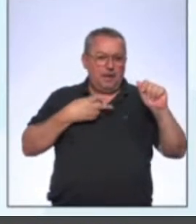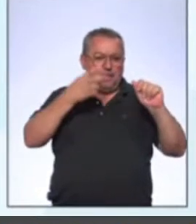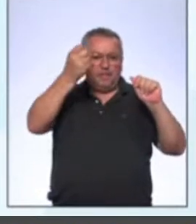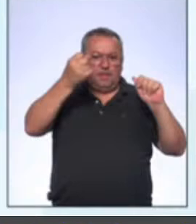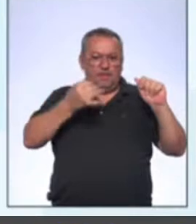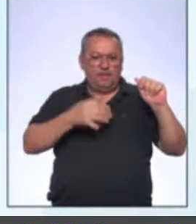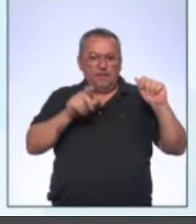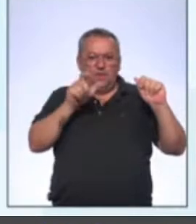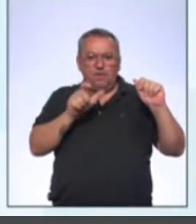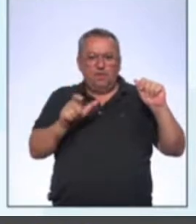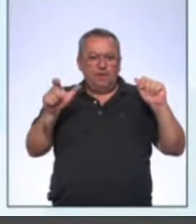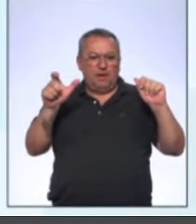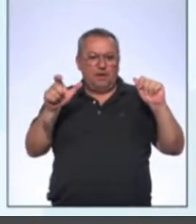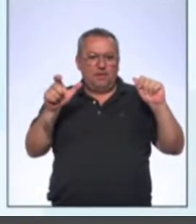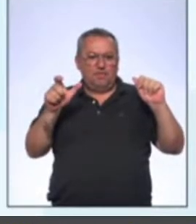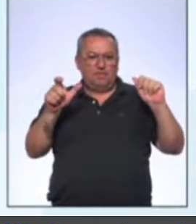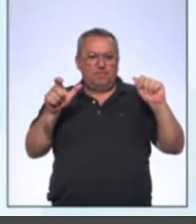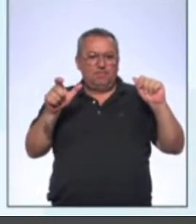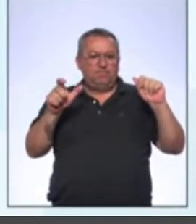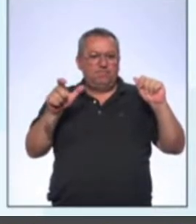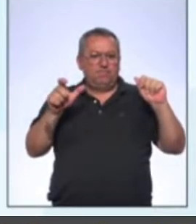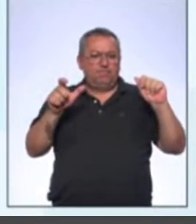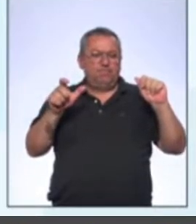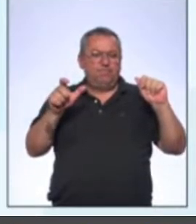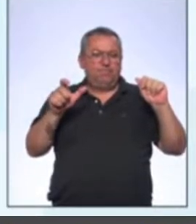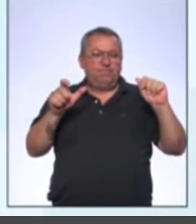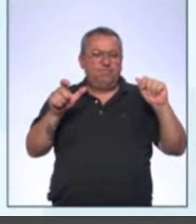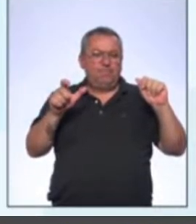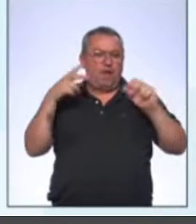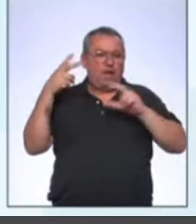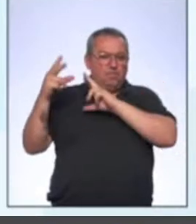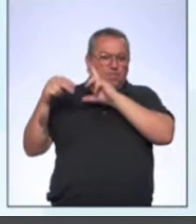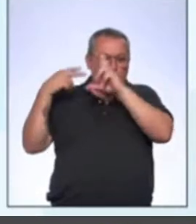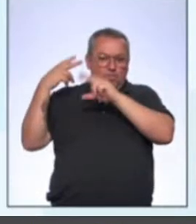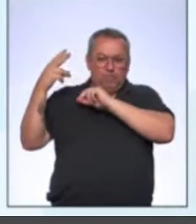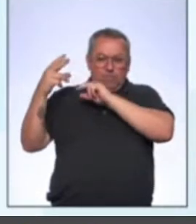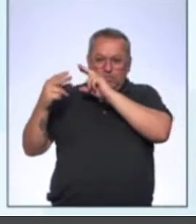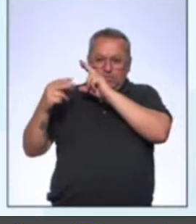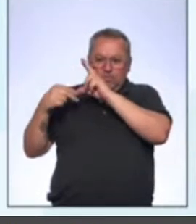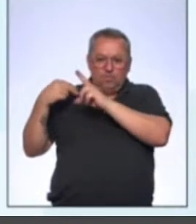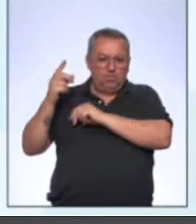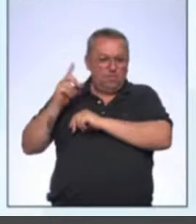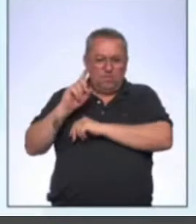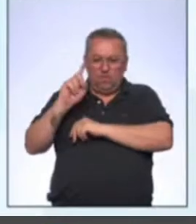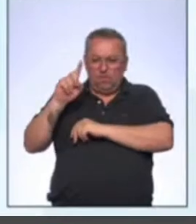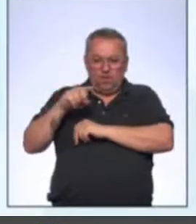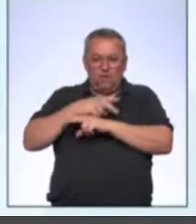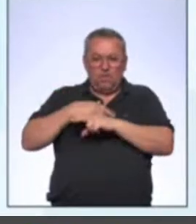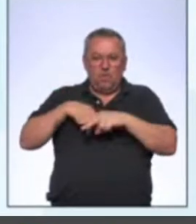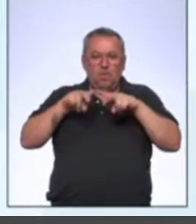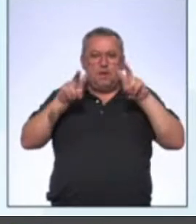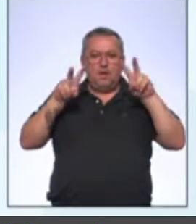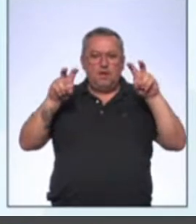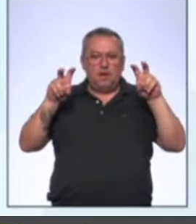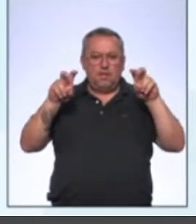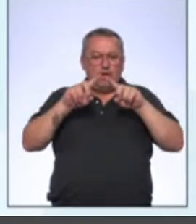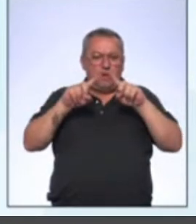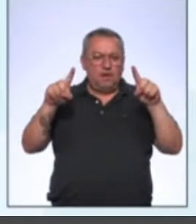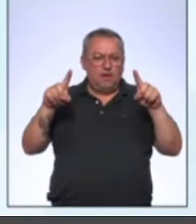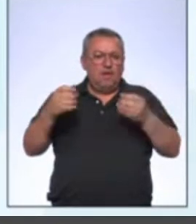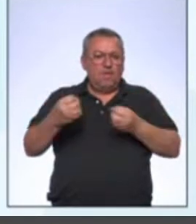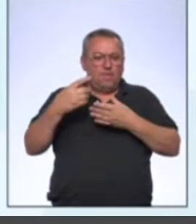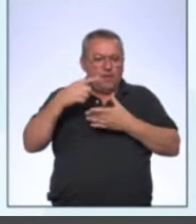da palavra da palavra adolescência. Não teria que ser como ser esse o tema. Essa informação está lá no